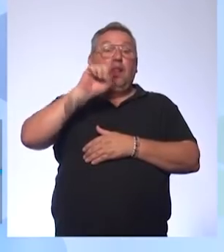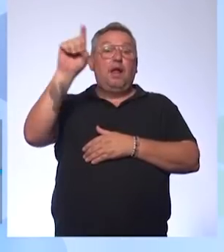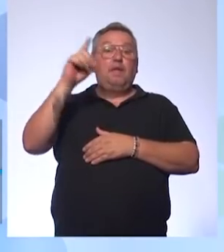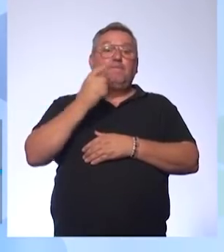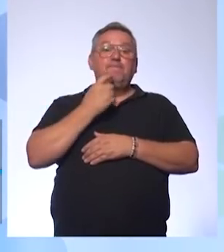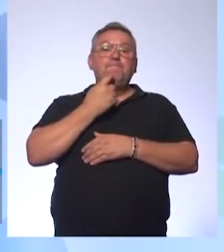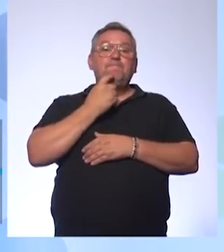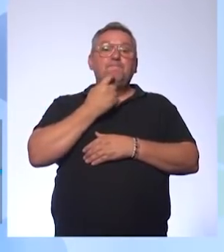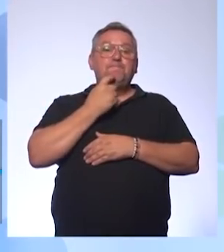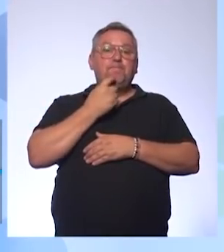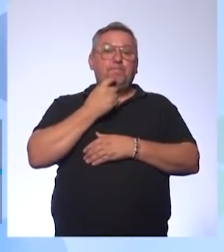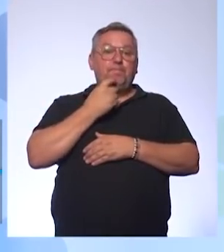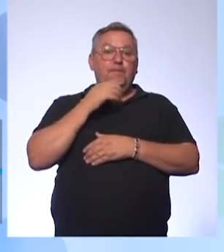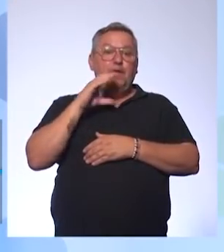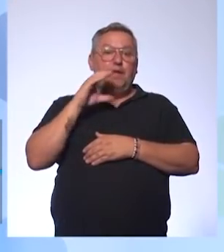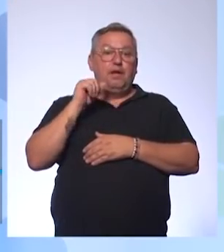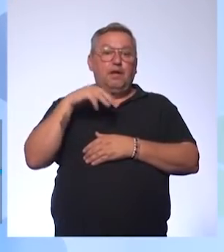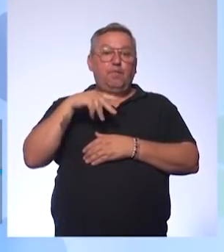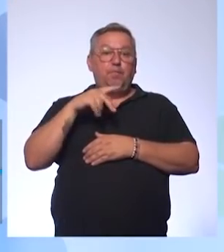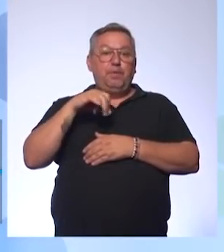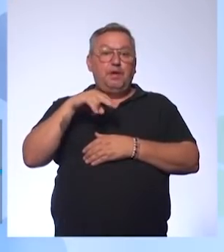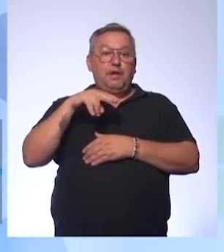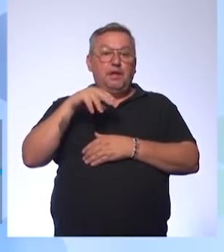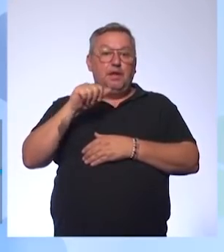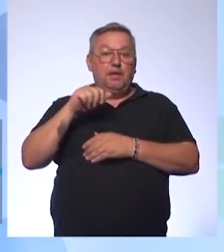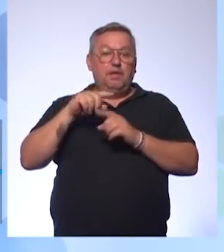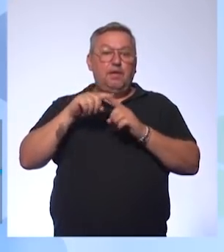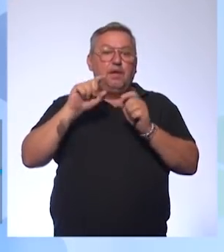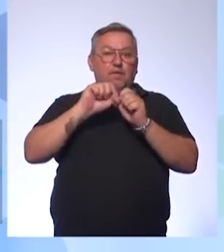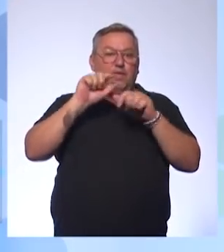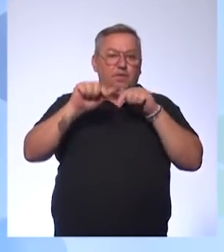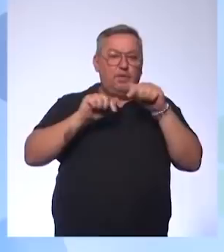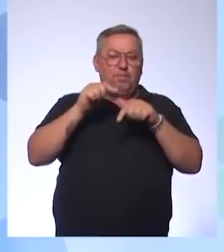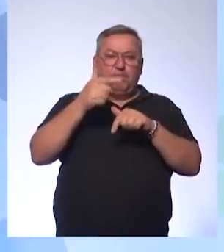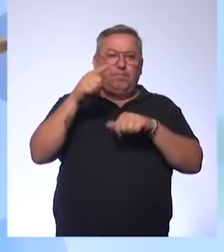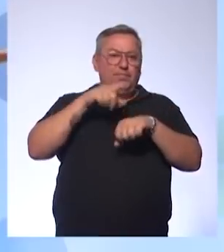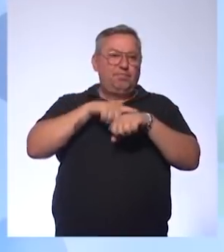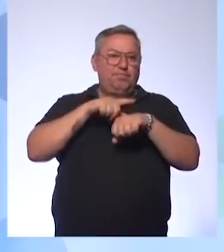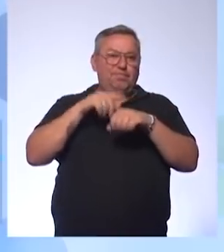Campinas. Então, ela havia feito um trabalho, mas não deu tempo de colocar.